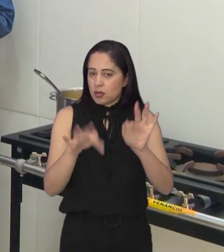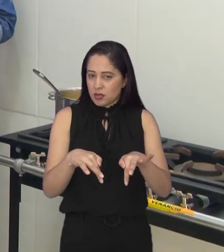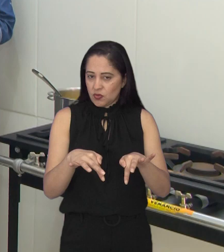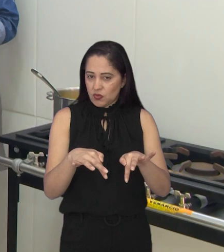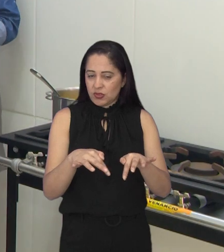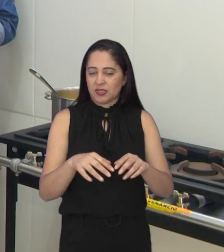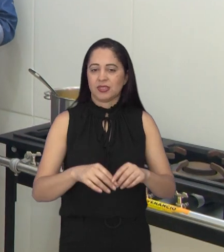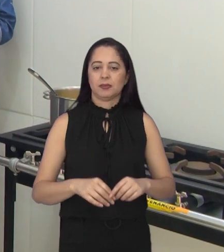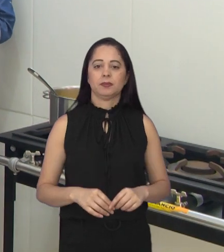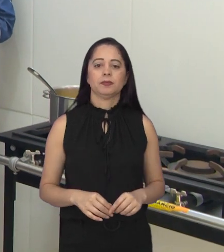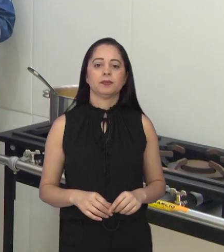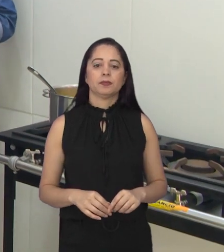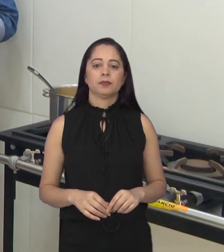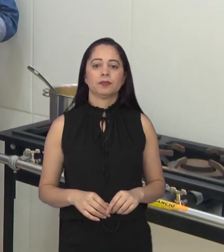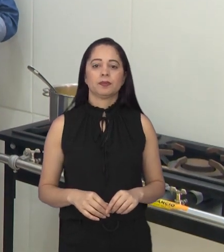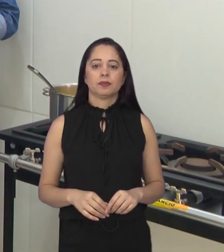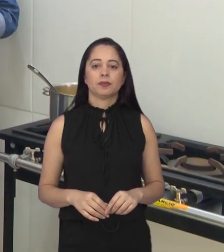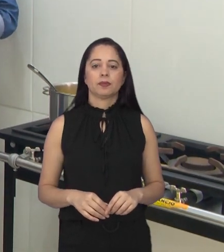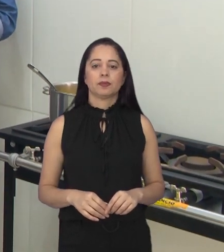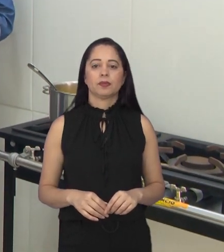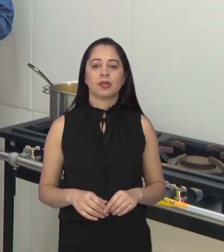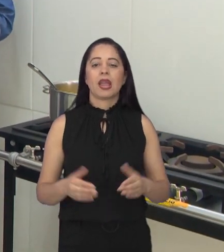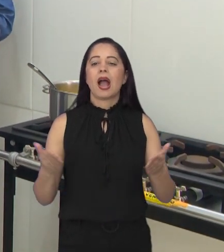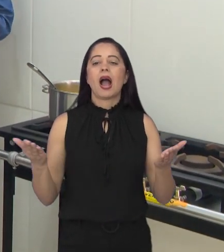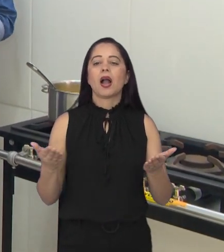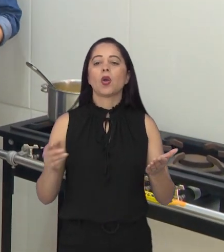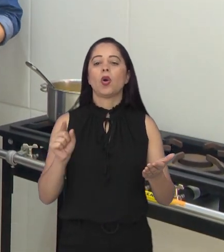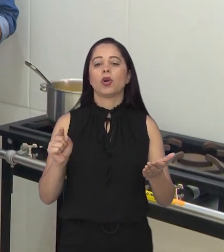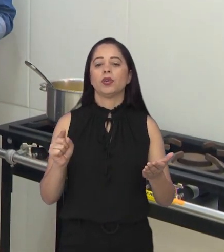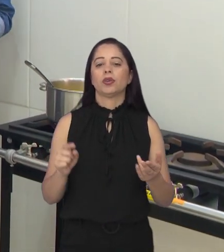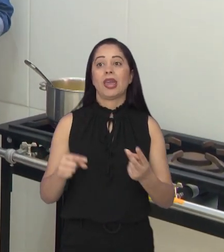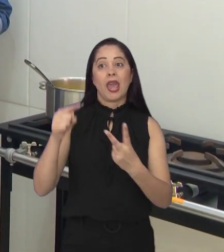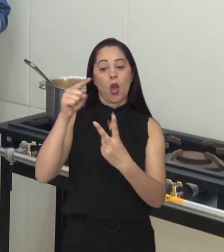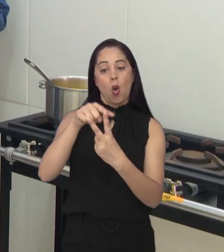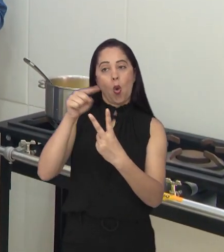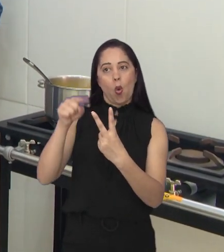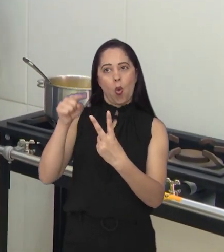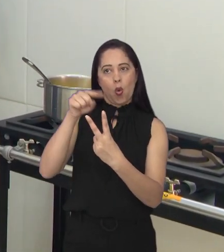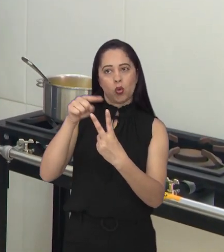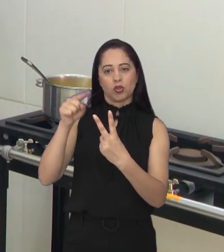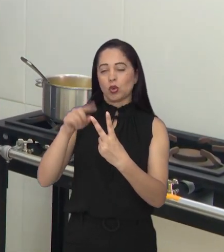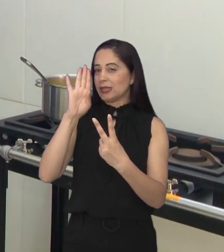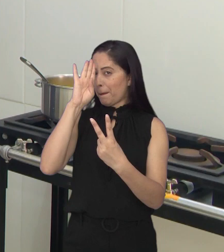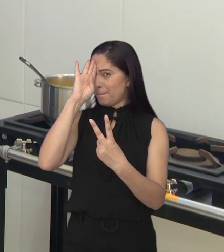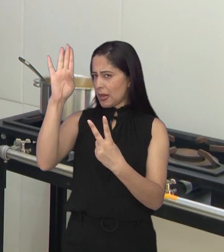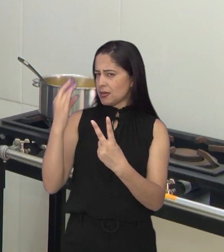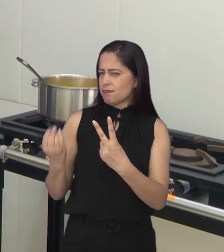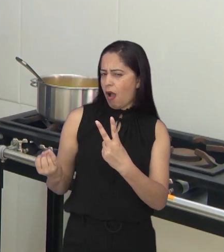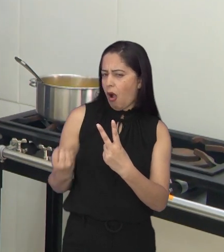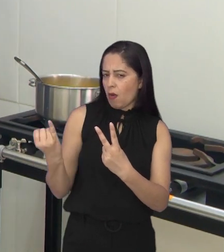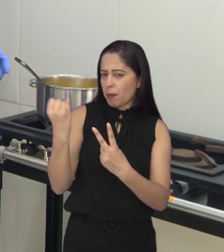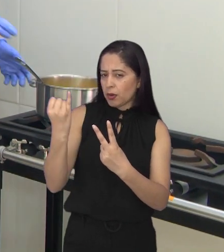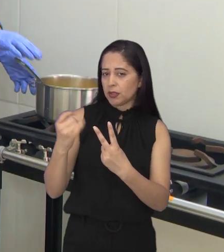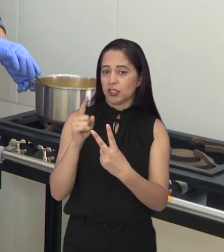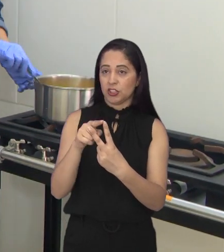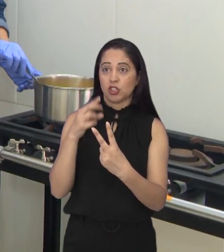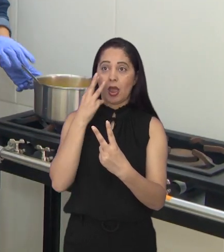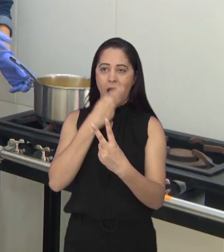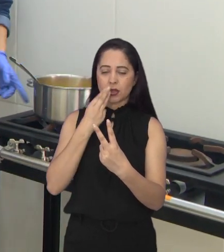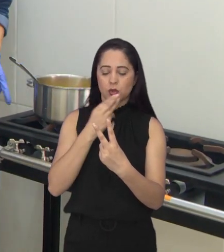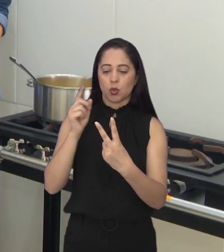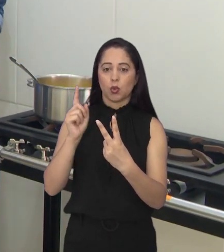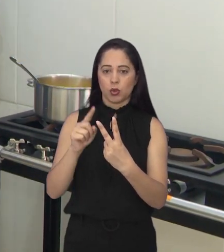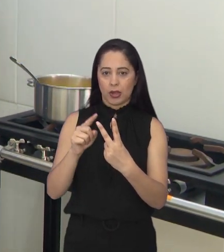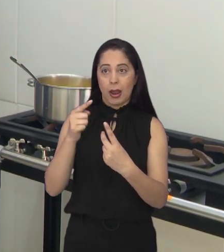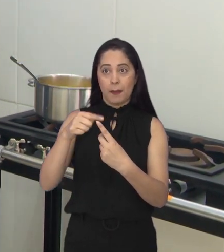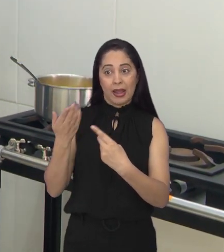no finalmente da geleia, né? Sim. Então agora qual é o próximo passo? Os dois ingredientes mais importantes, né, da